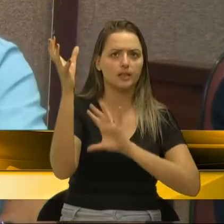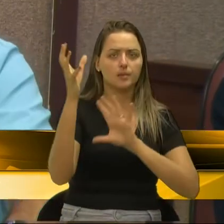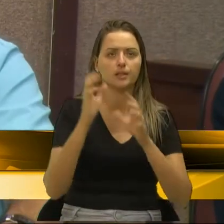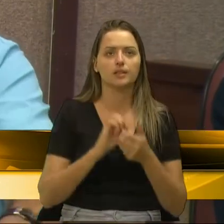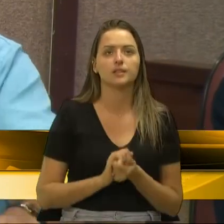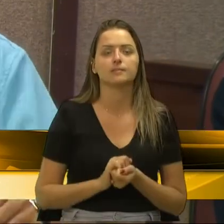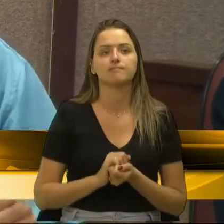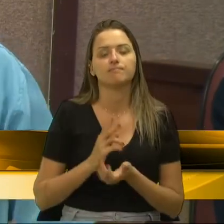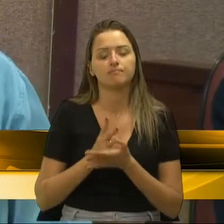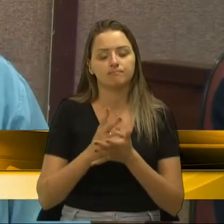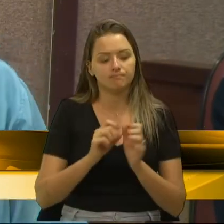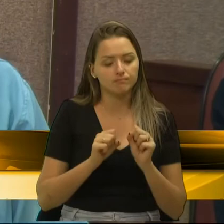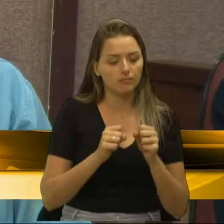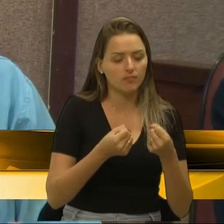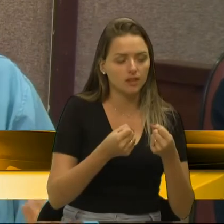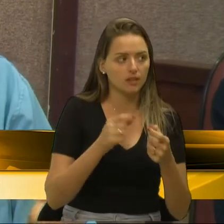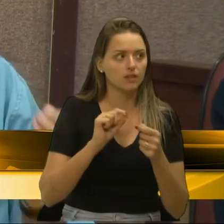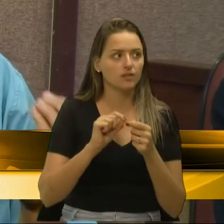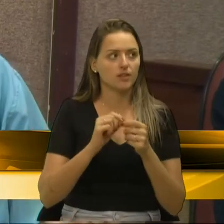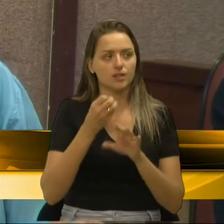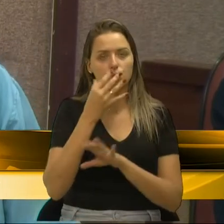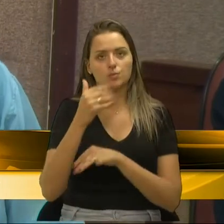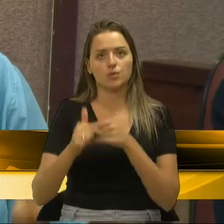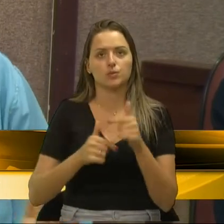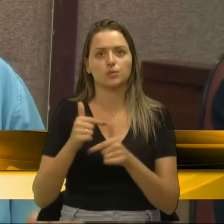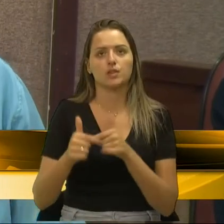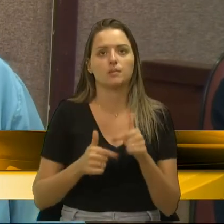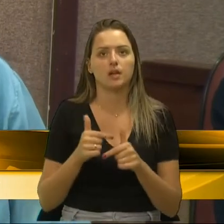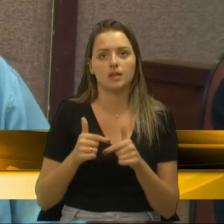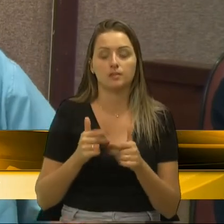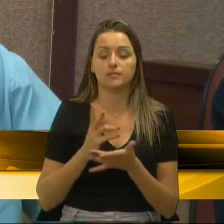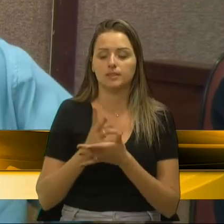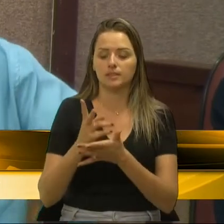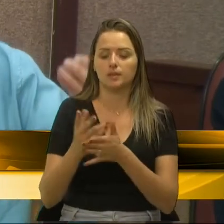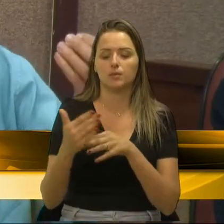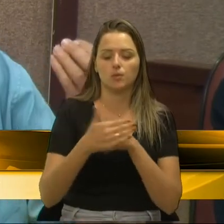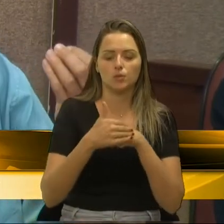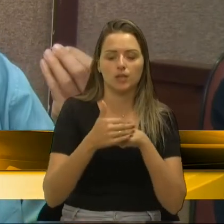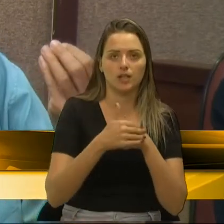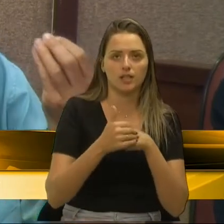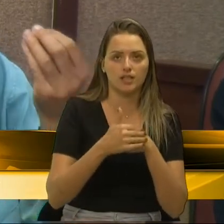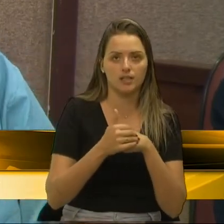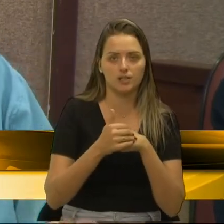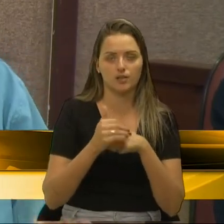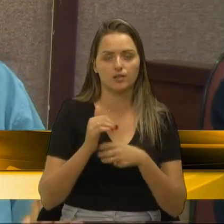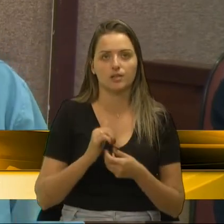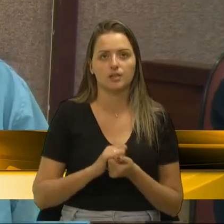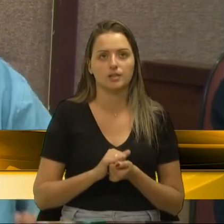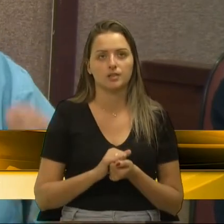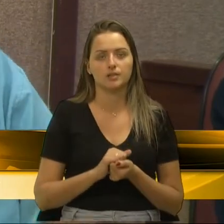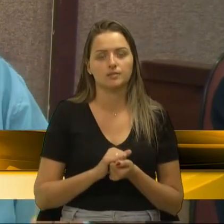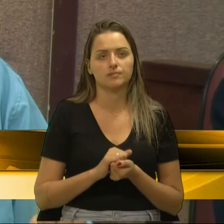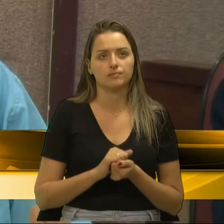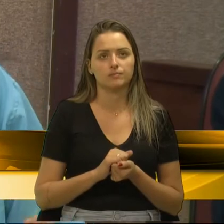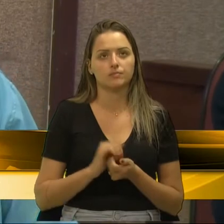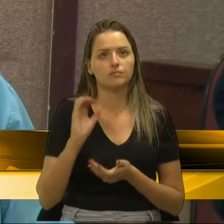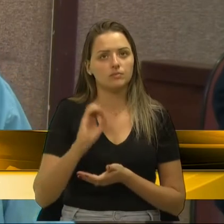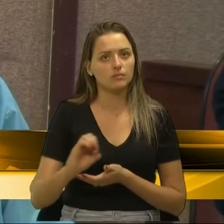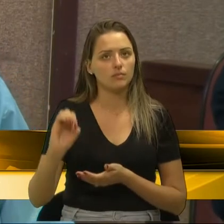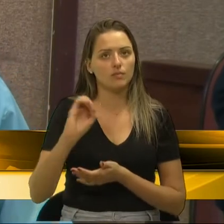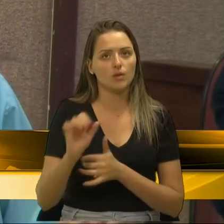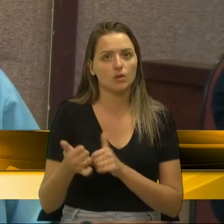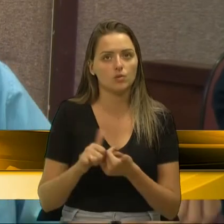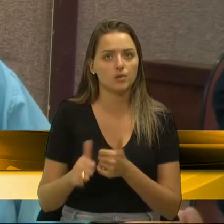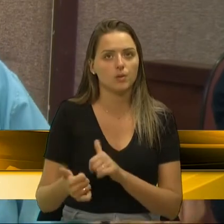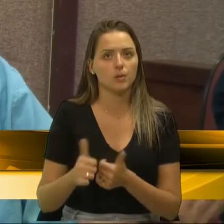e ele enfrenta. E faz bem feito o trabalho que ele faz com carinho, produz os frutos de ótima qualidade